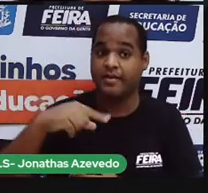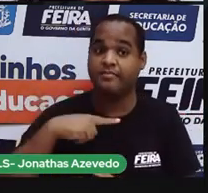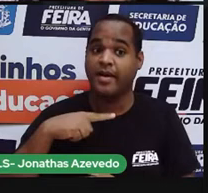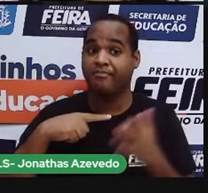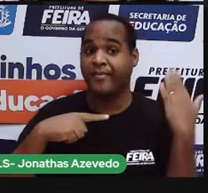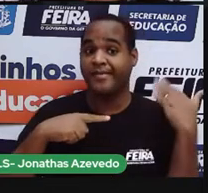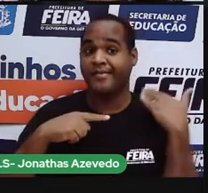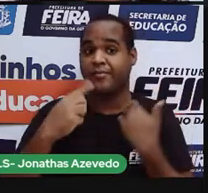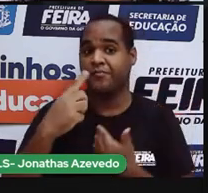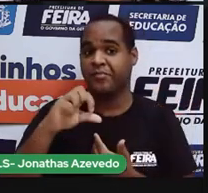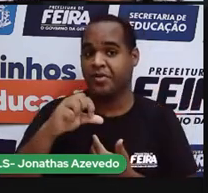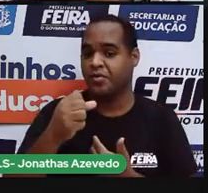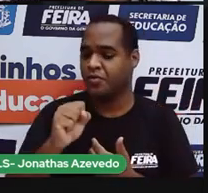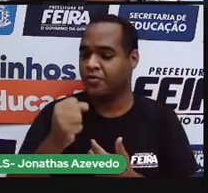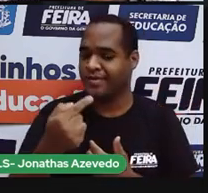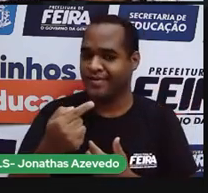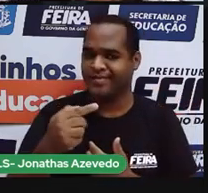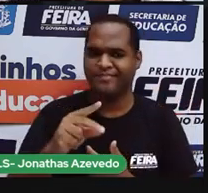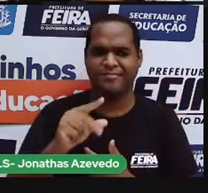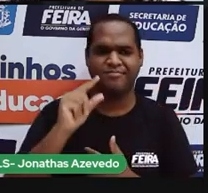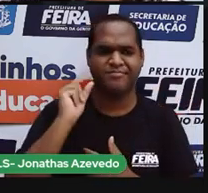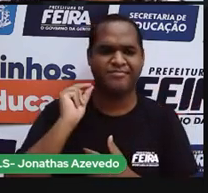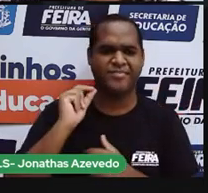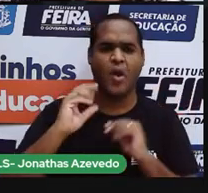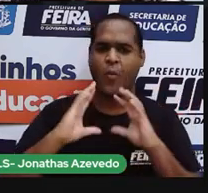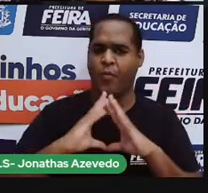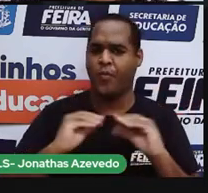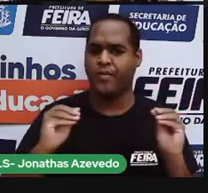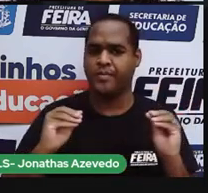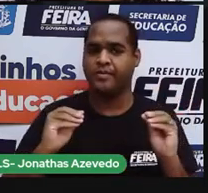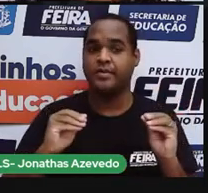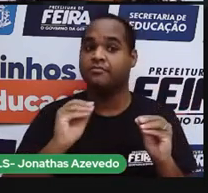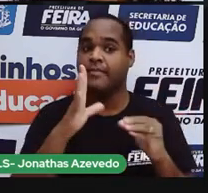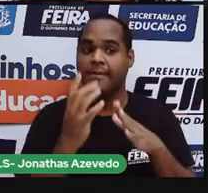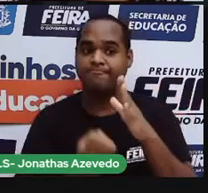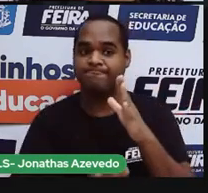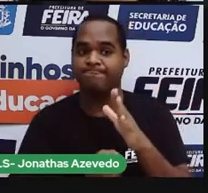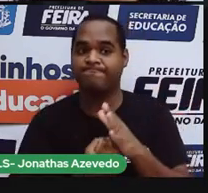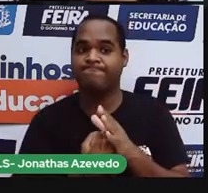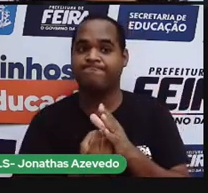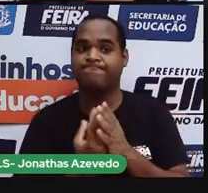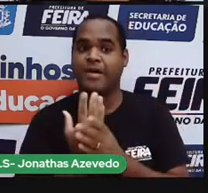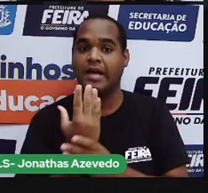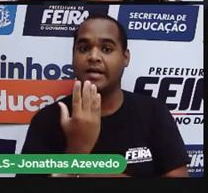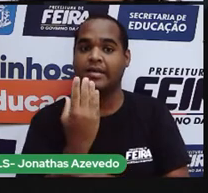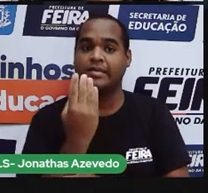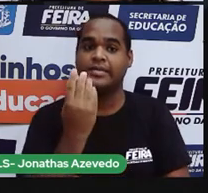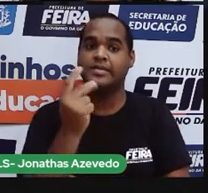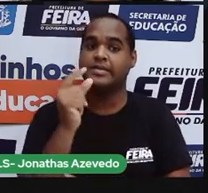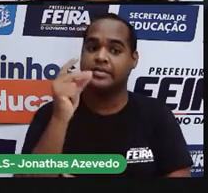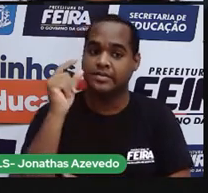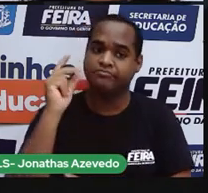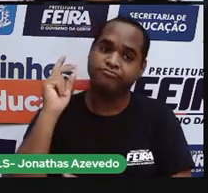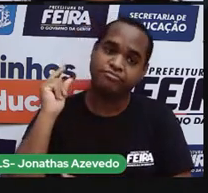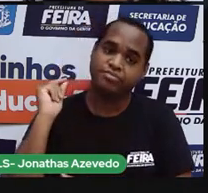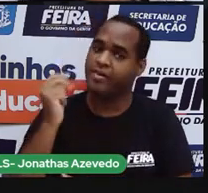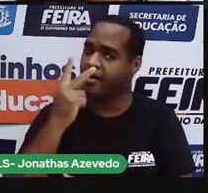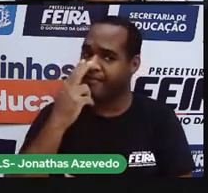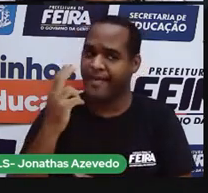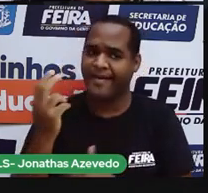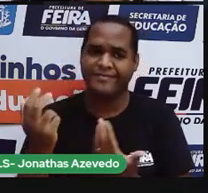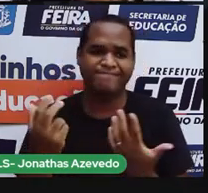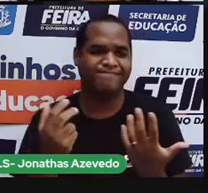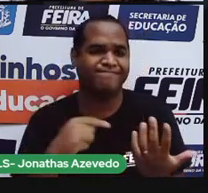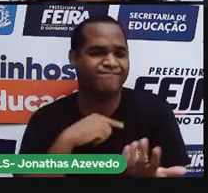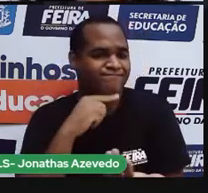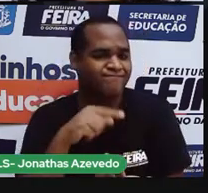sido extinto em 1987. Há muitos anos, eles ficaram sem